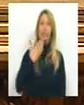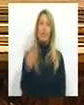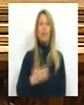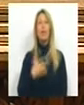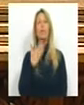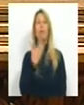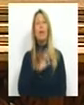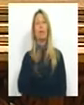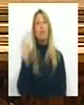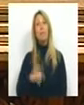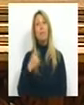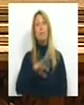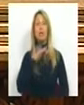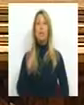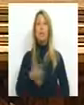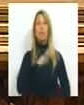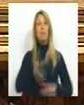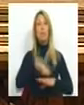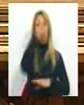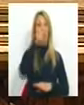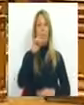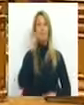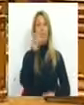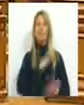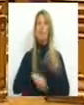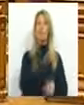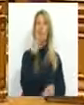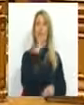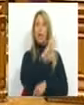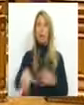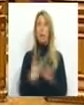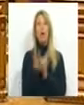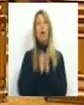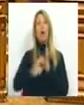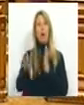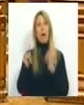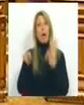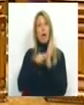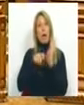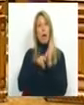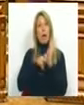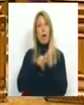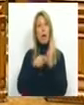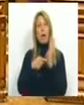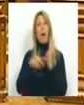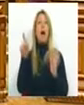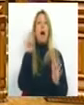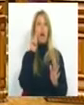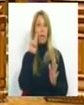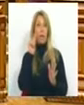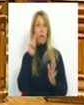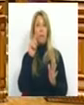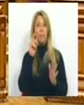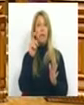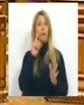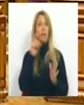Presidente, Sr. Presidente, Srs. Membros do Governo, Srs. e Srs. Deputados, a proposta de reposição da cláusula salvaguarda do IMI não passa de